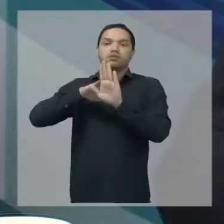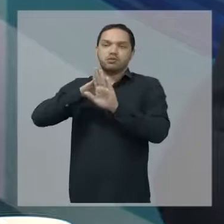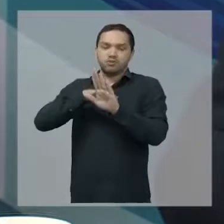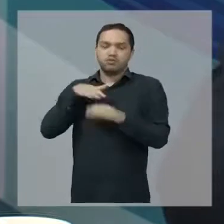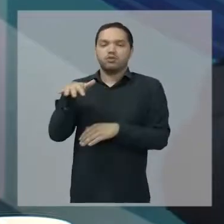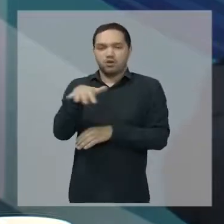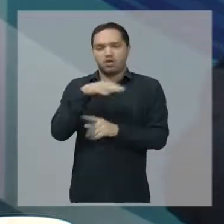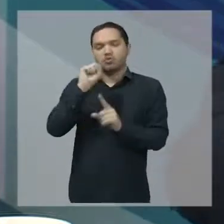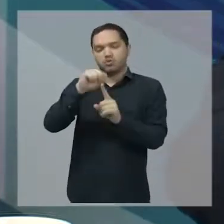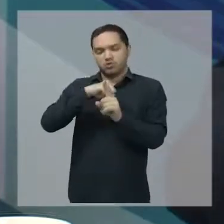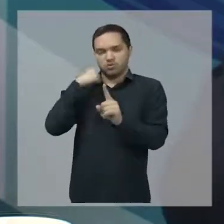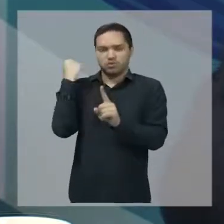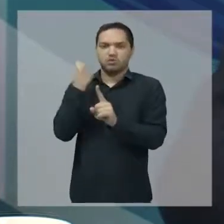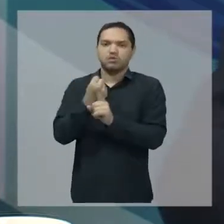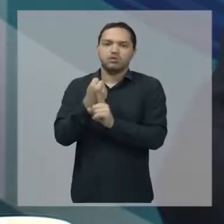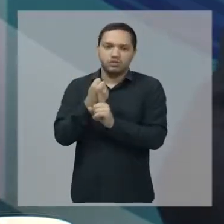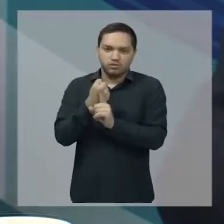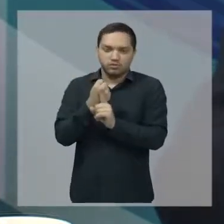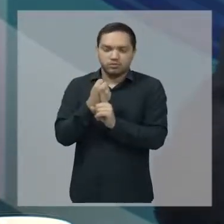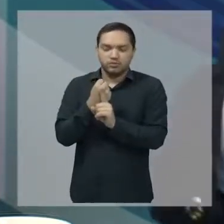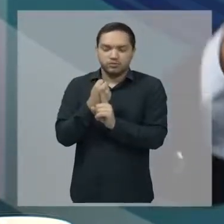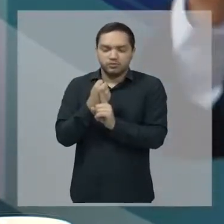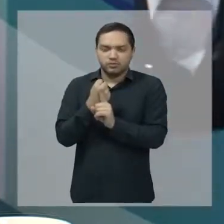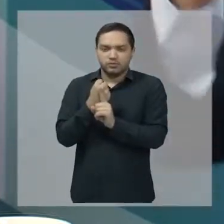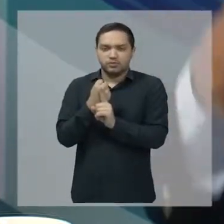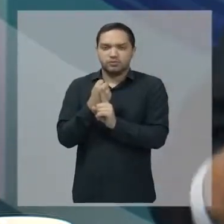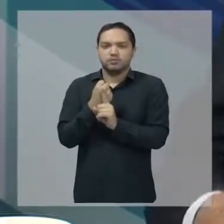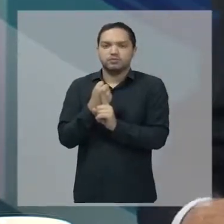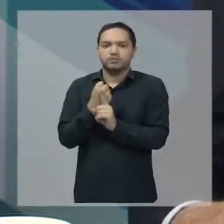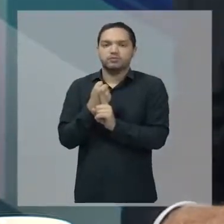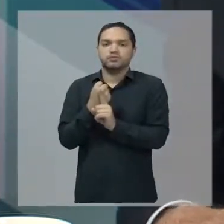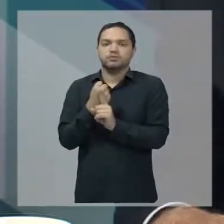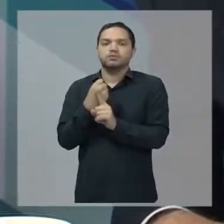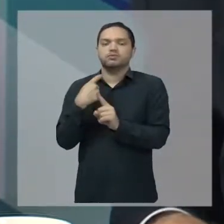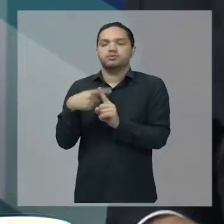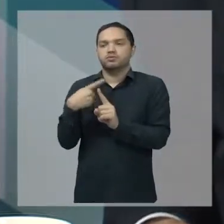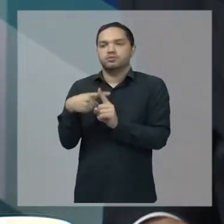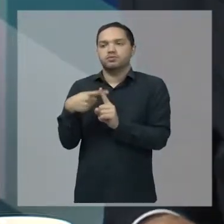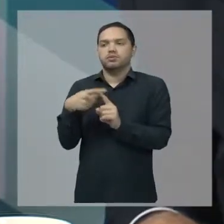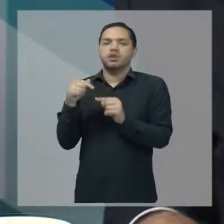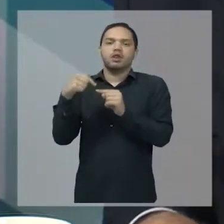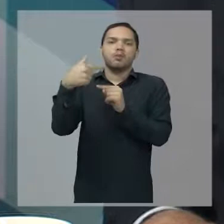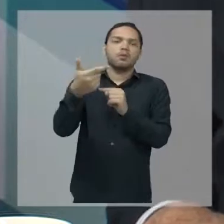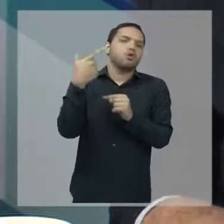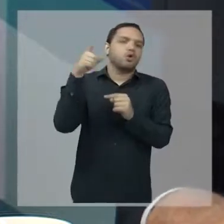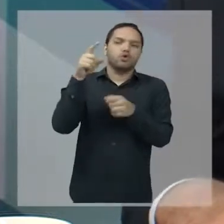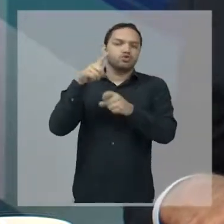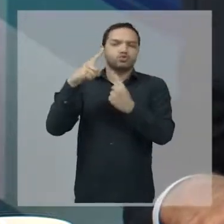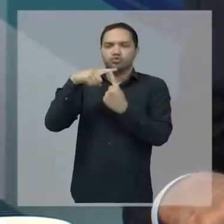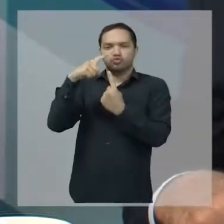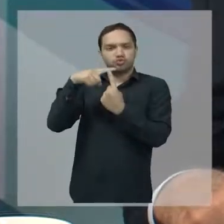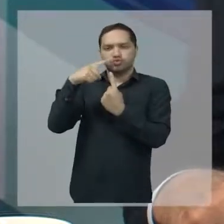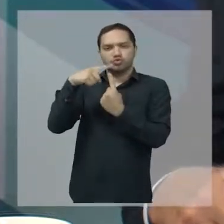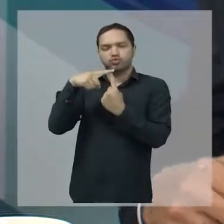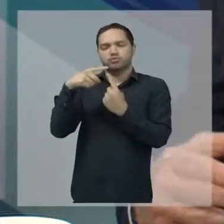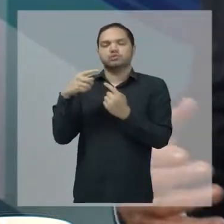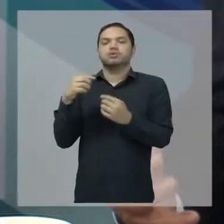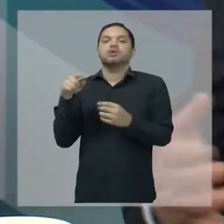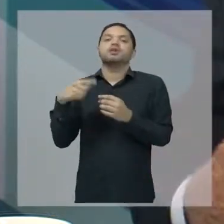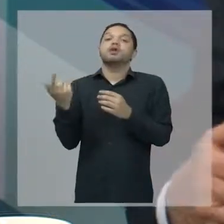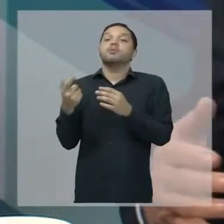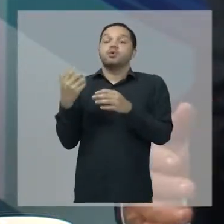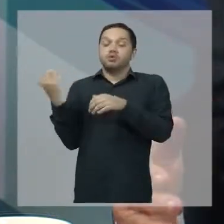ideologicamente nesse campo aí, saindo do socialismo para ir para regimes mais fortes,